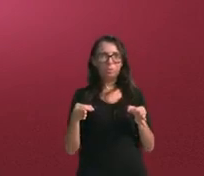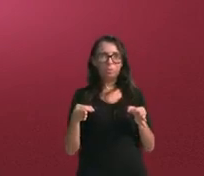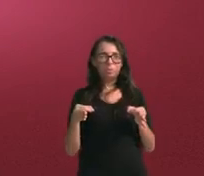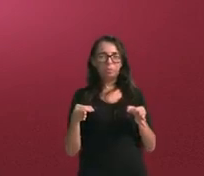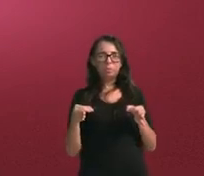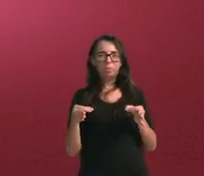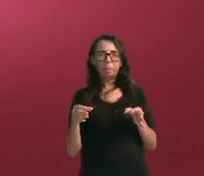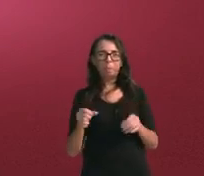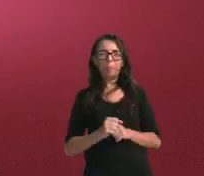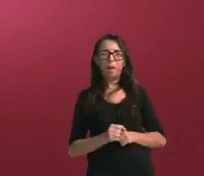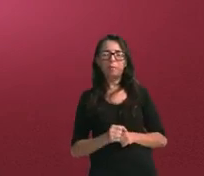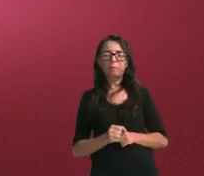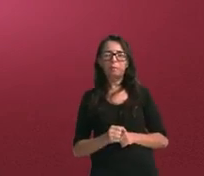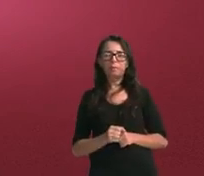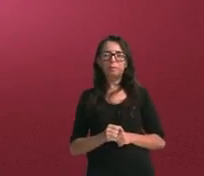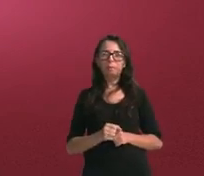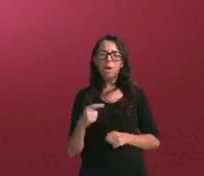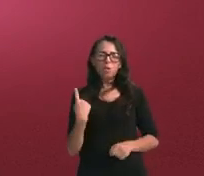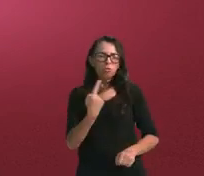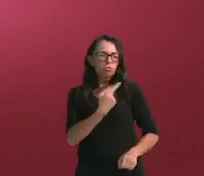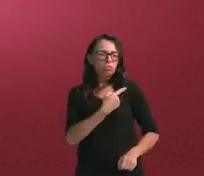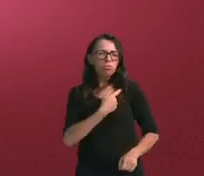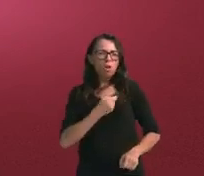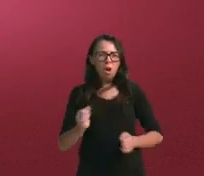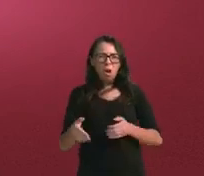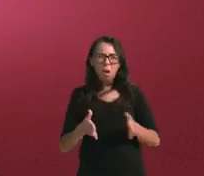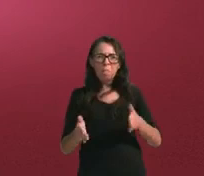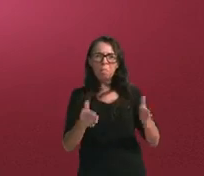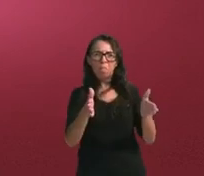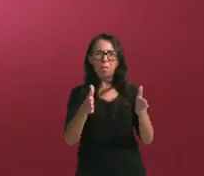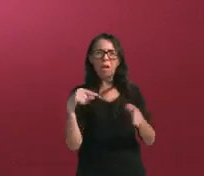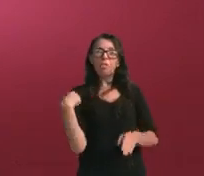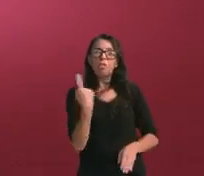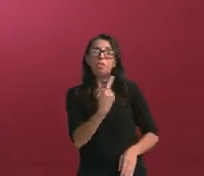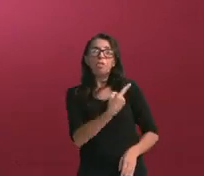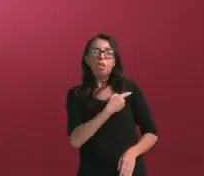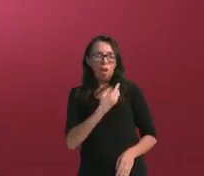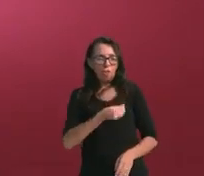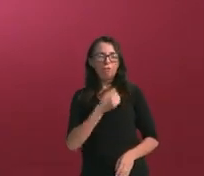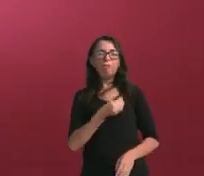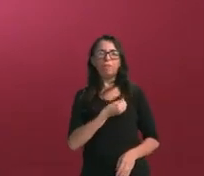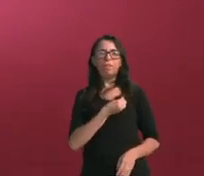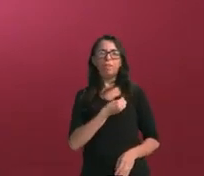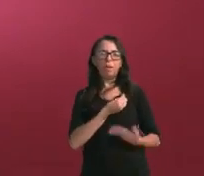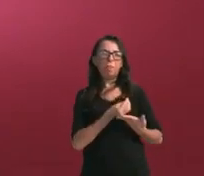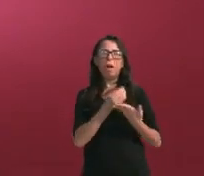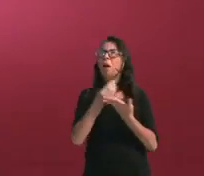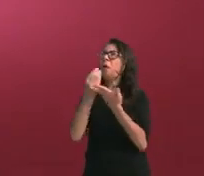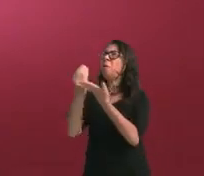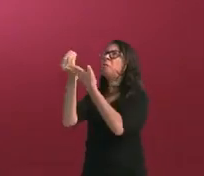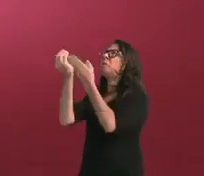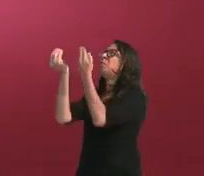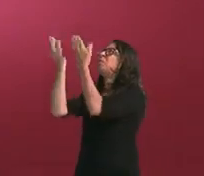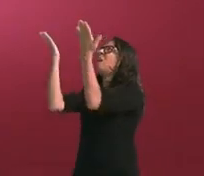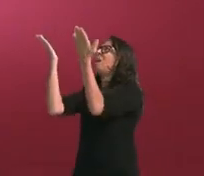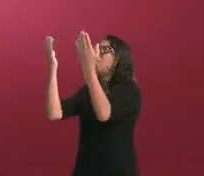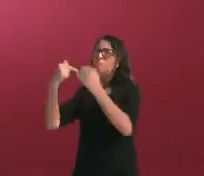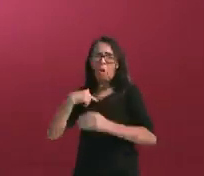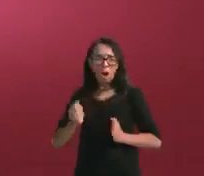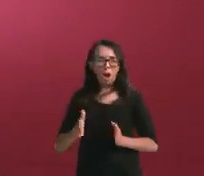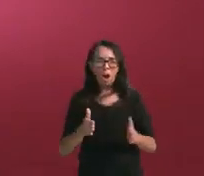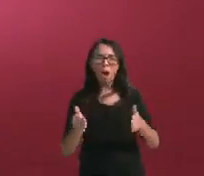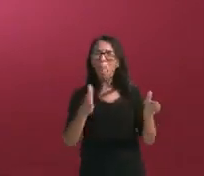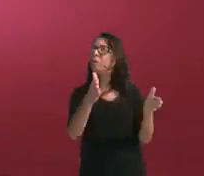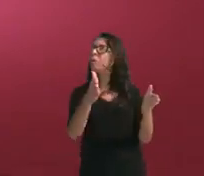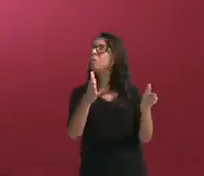nosso caminho, a nossa vida na presença dEle, e Ele começa a realizar os propósitos